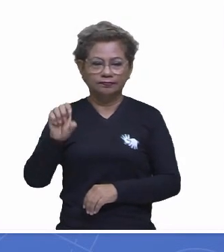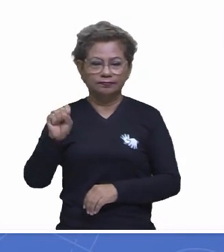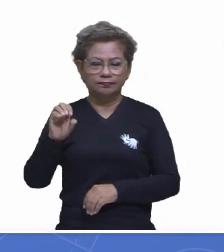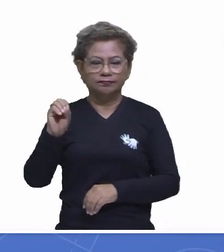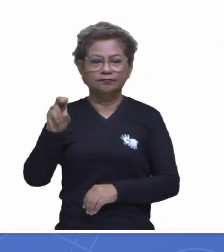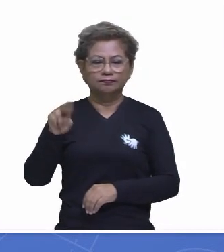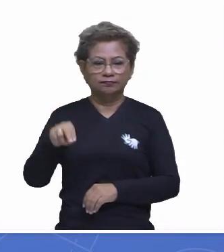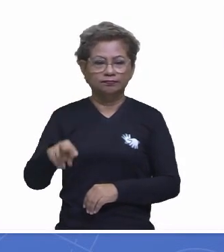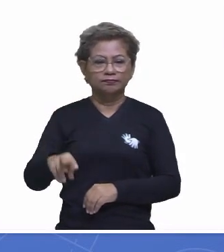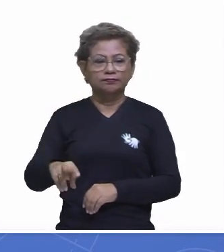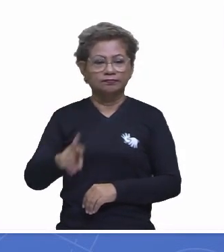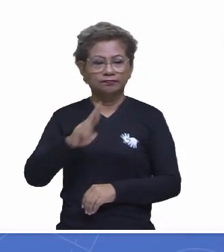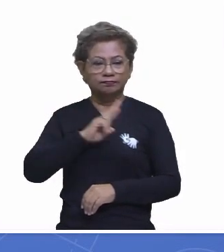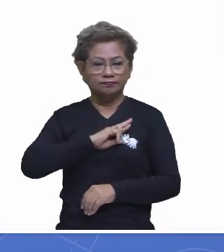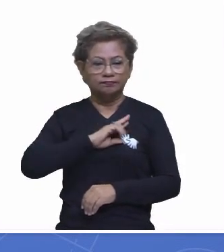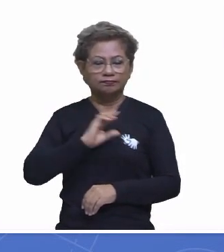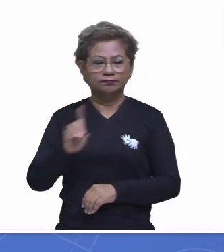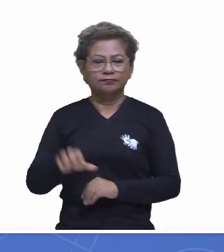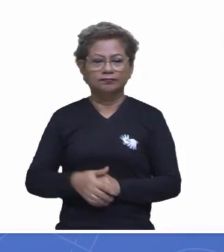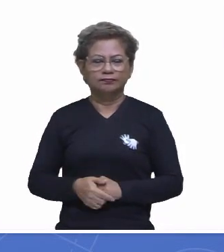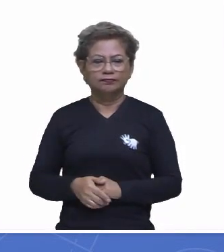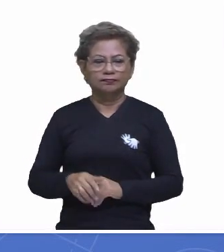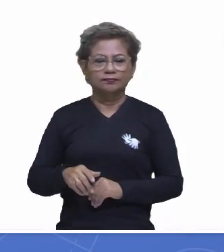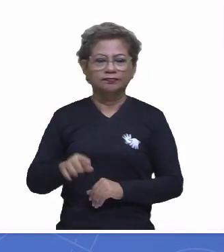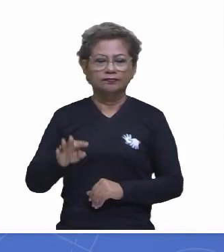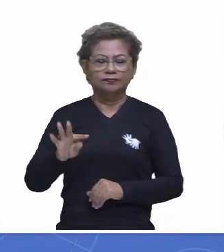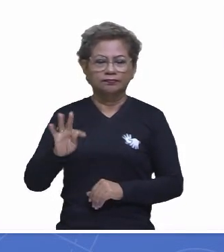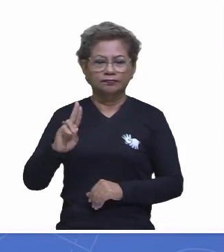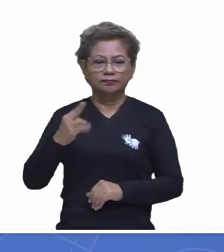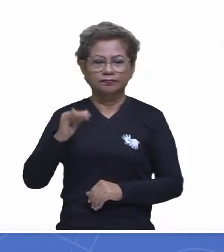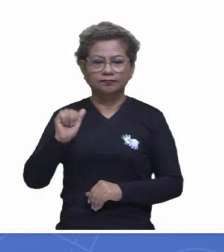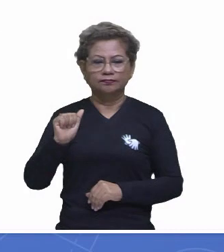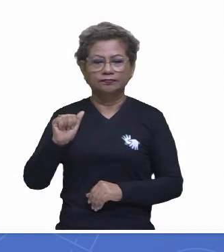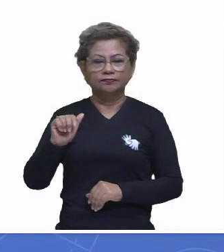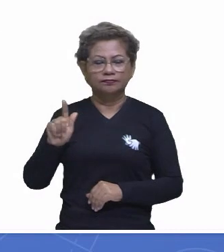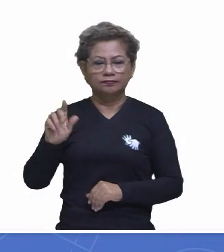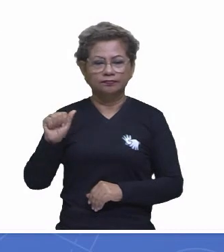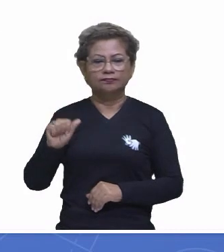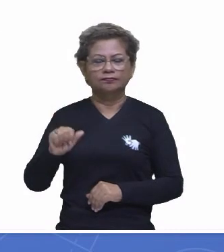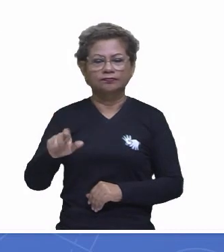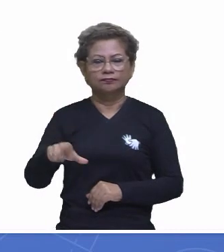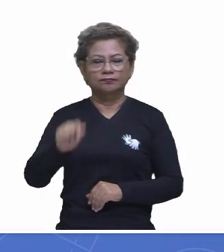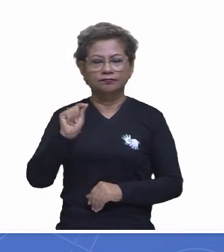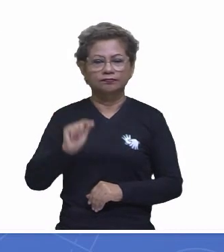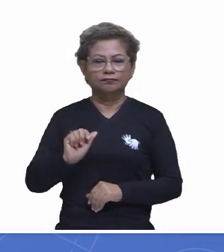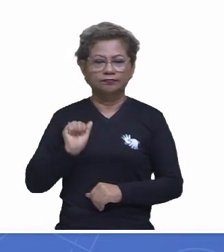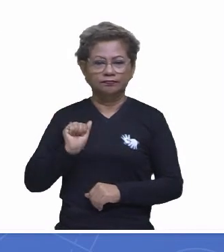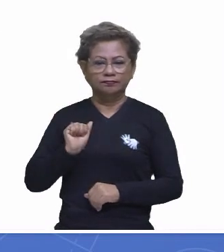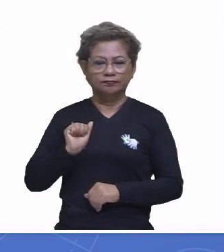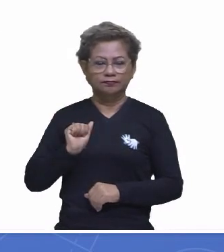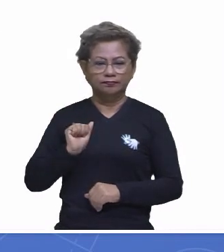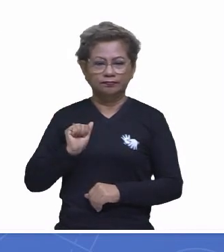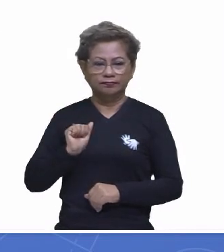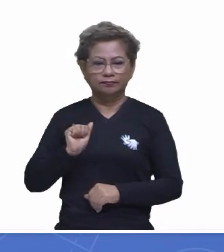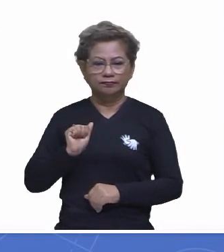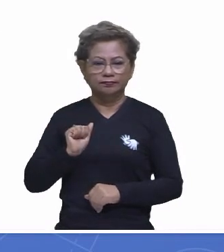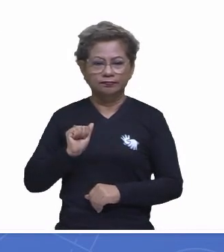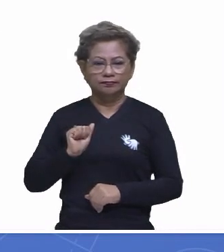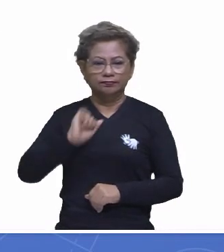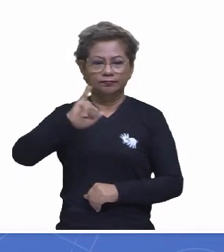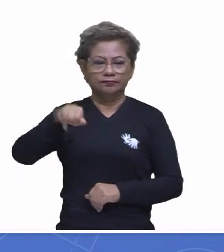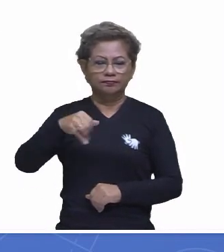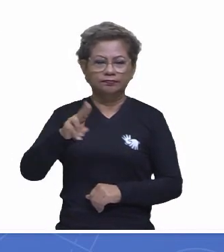a letra D. Quem mais? O Tiago também interagindo com a gente, mas ele afirma que a resposta correta é a letra A.